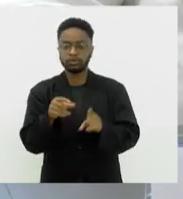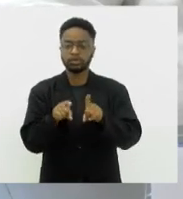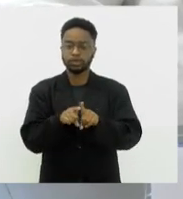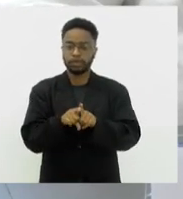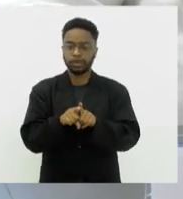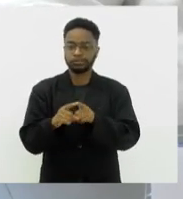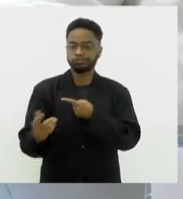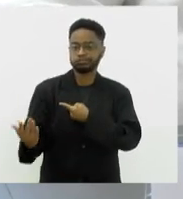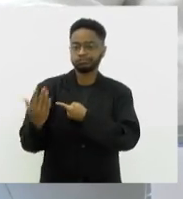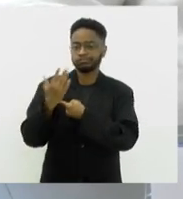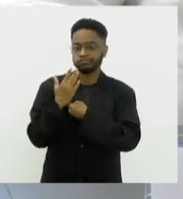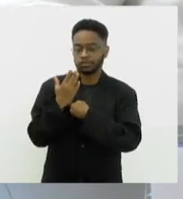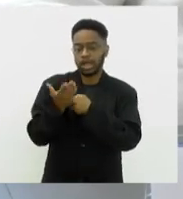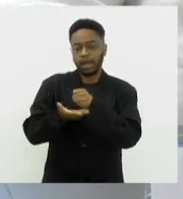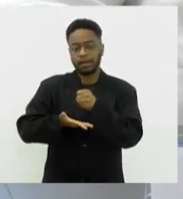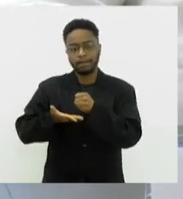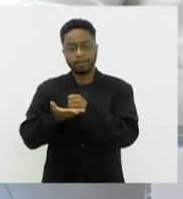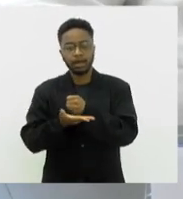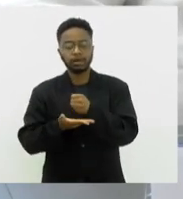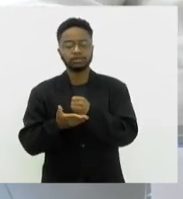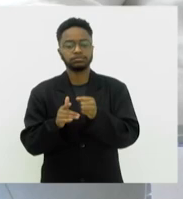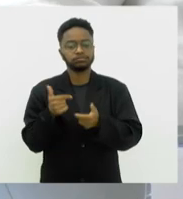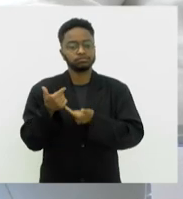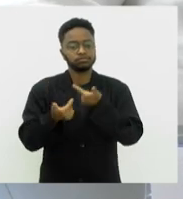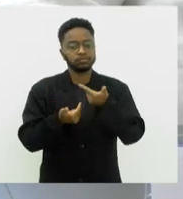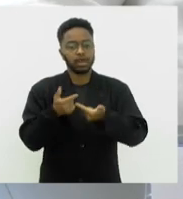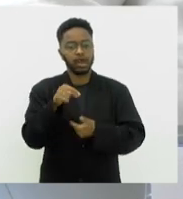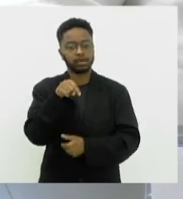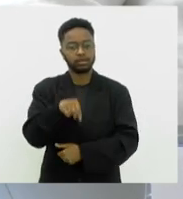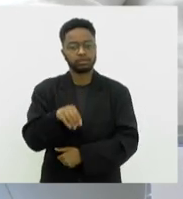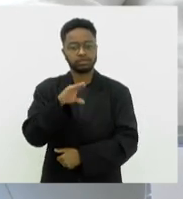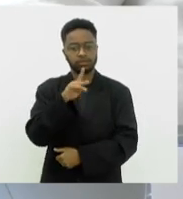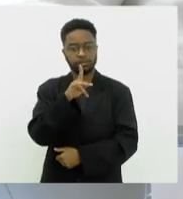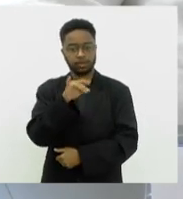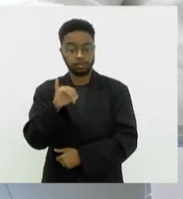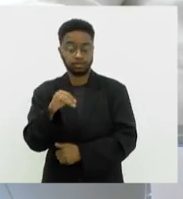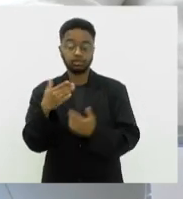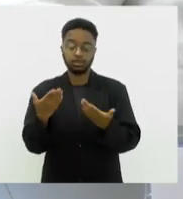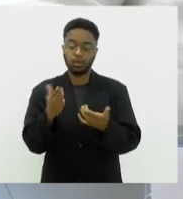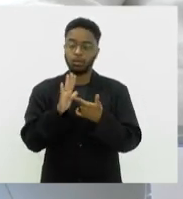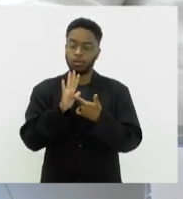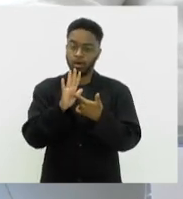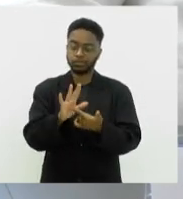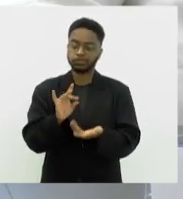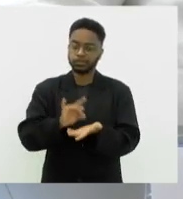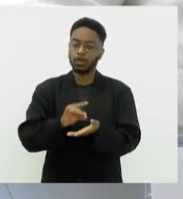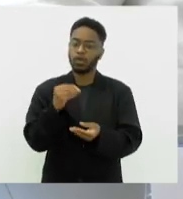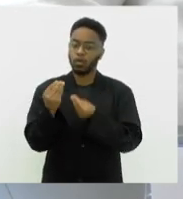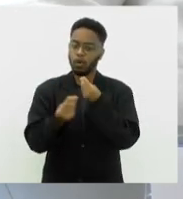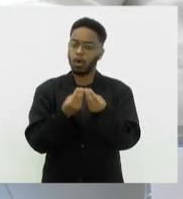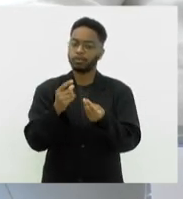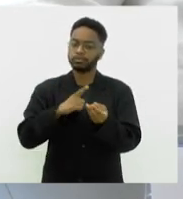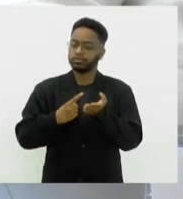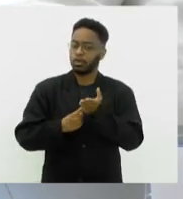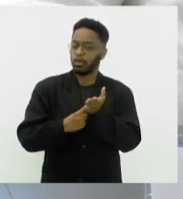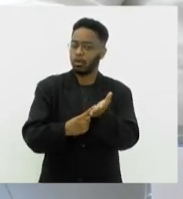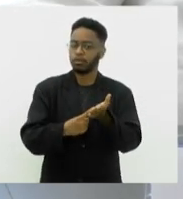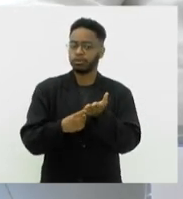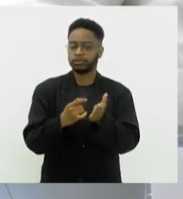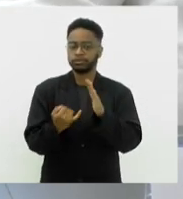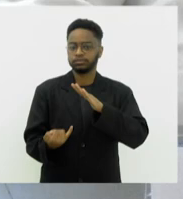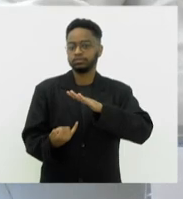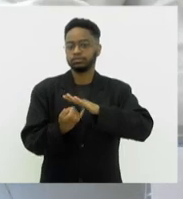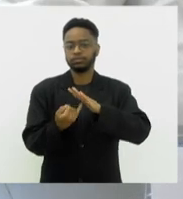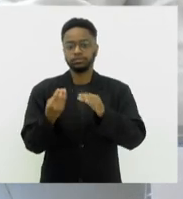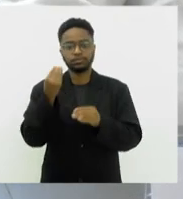de bases inclusive aos trabalhos dessa CPI fato que somente Demonstra o elevado grau de compromisso dessa instituição com